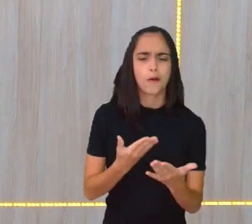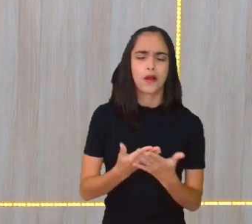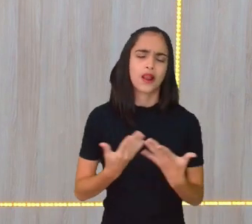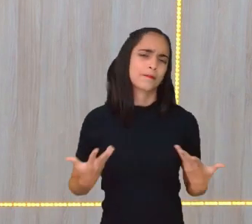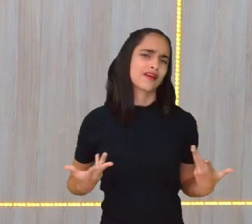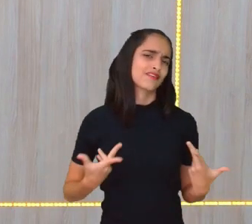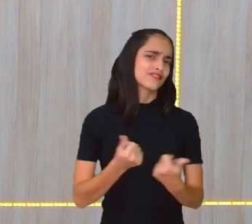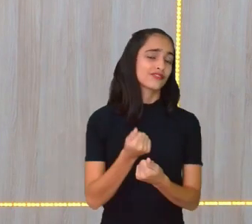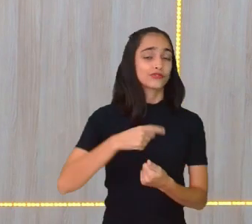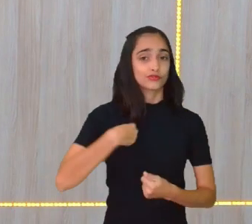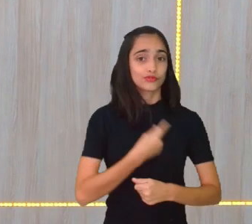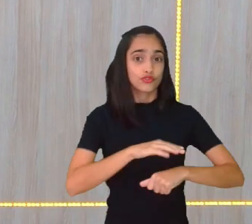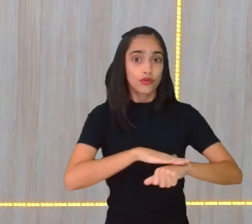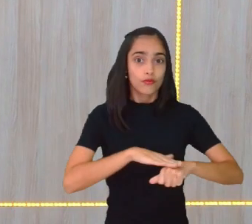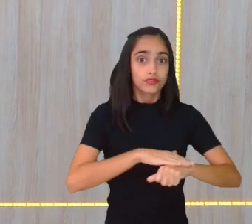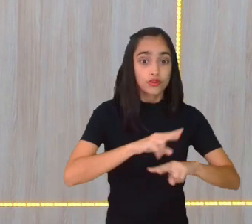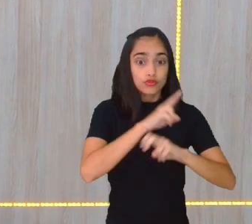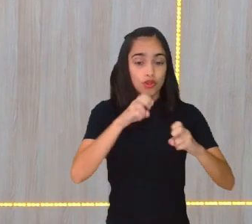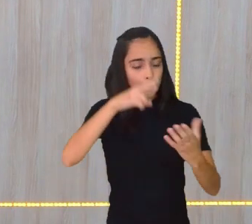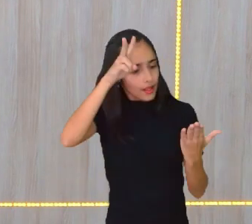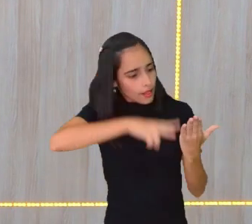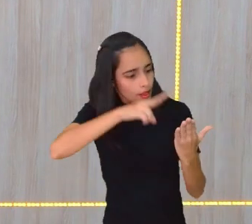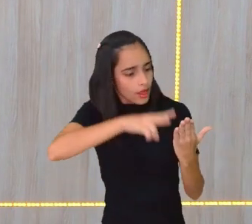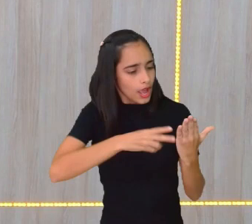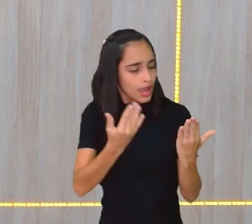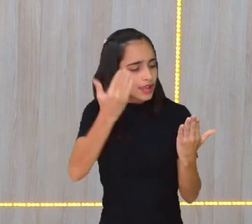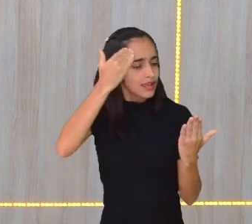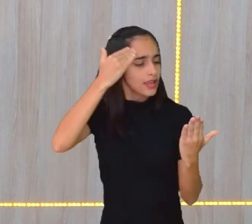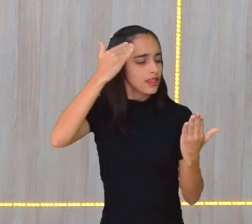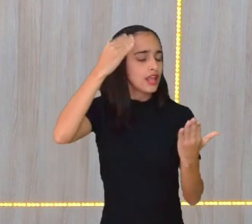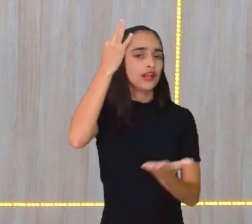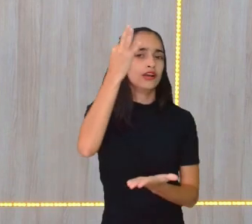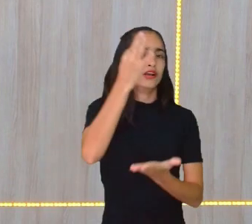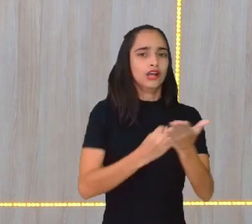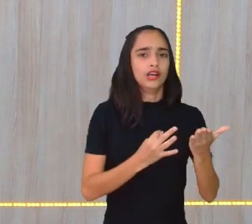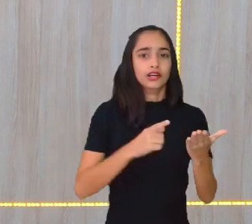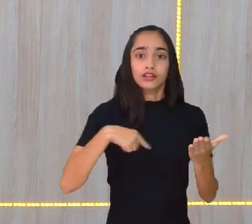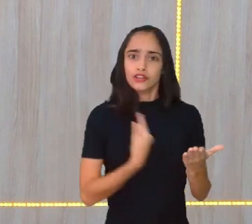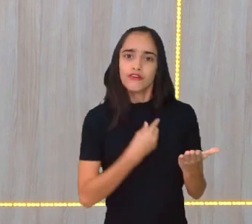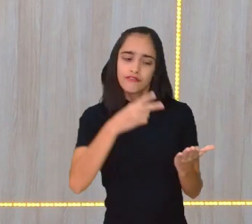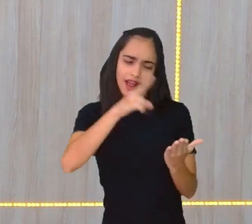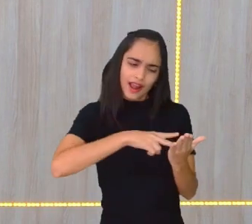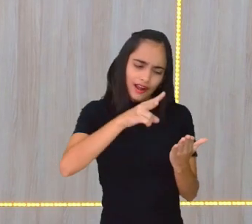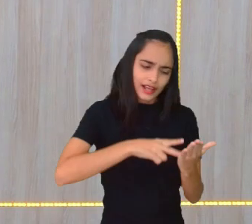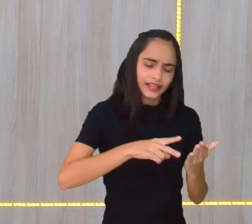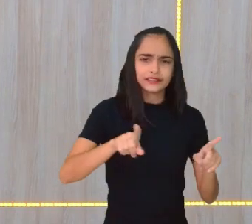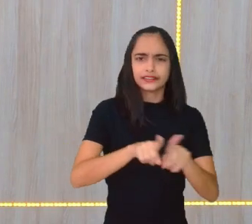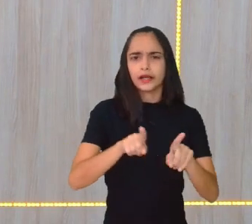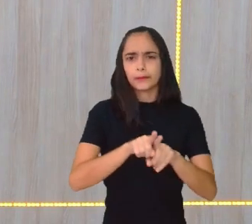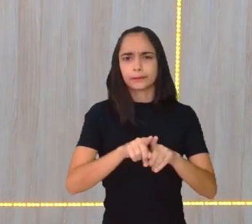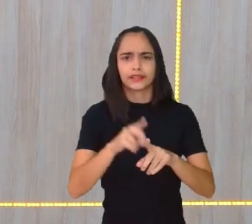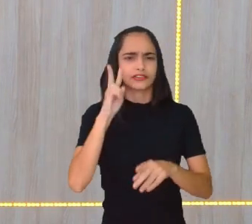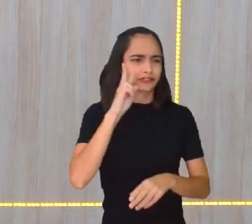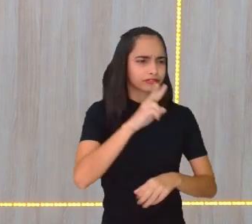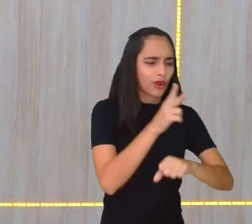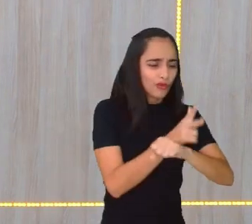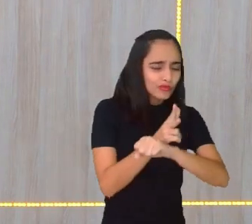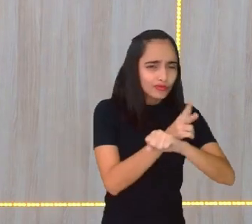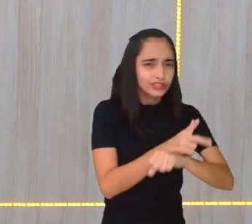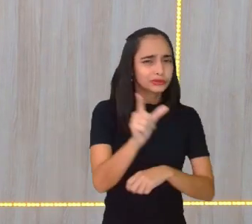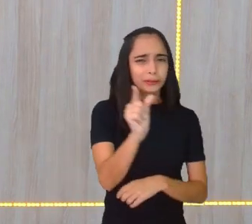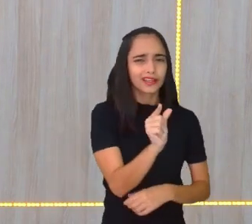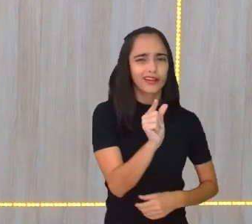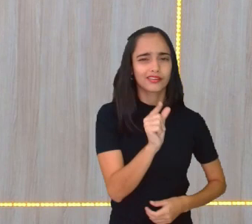pouquinho sobre interpretação de texto. A gente vai ler um texto, interpretar, a gente vai assistir um curta, também interpretar o curta e assim sucessivamente. Para a